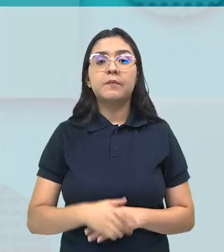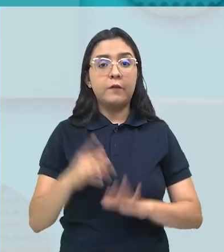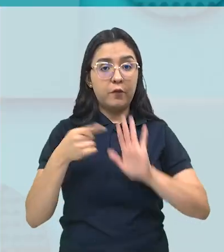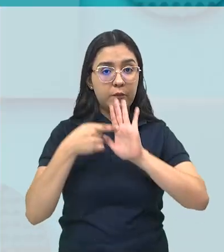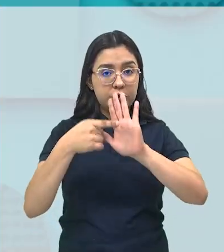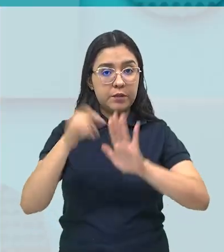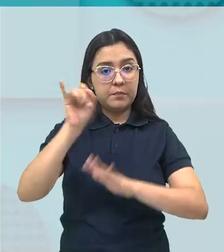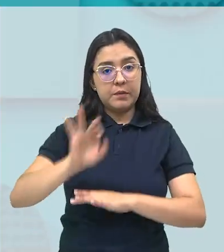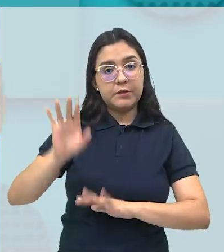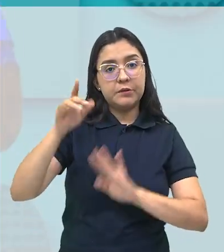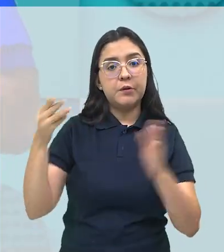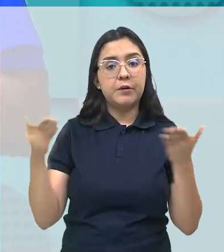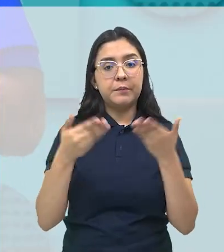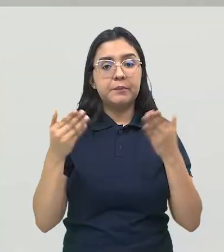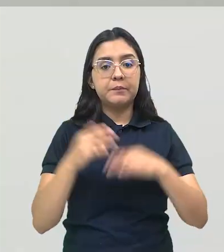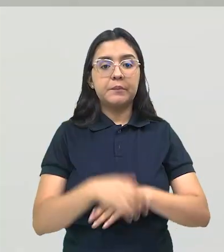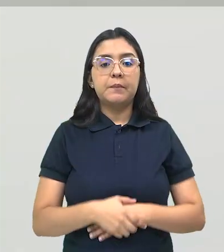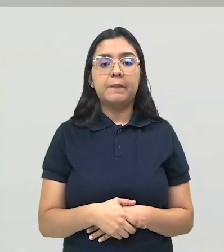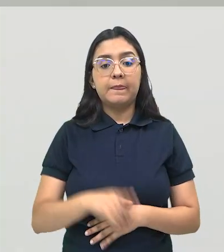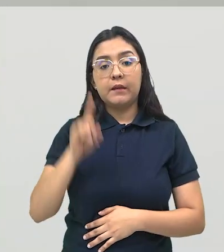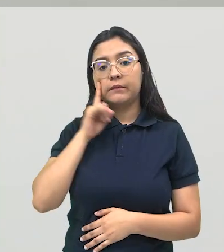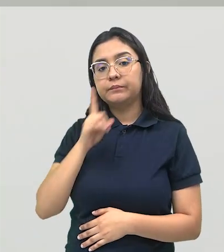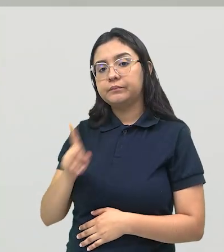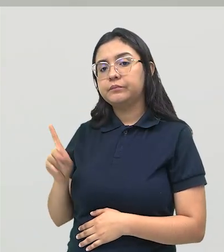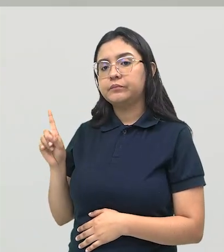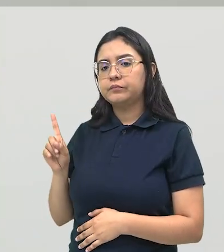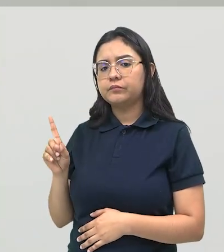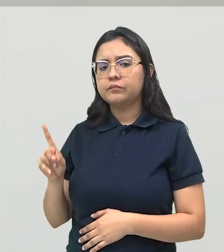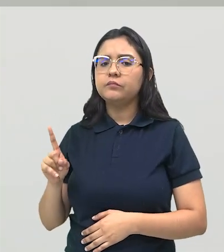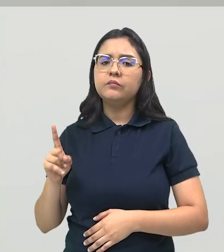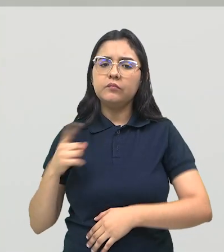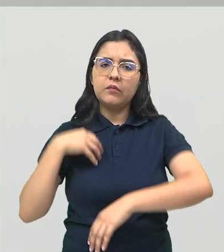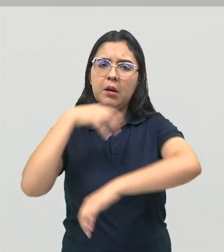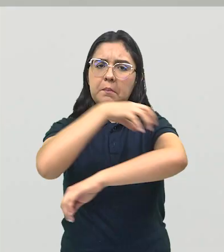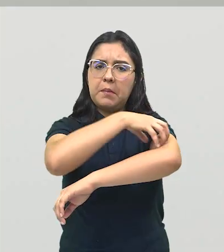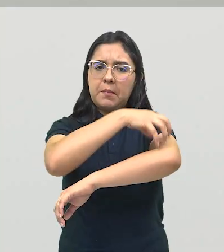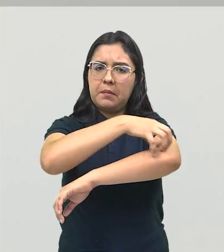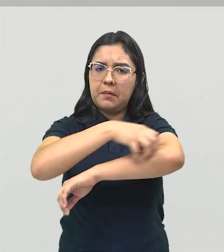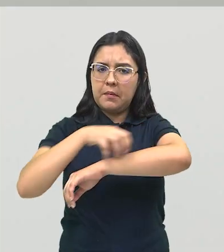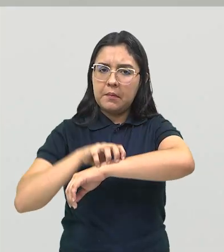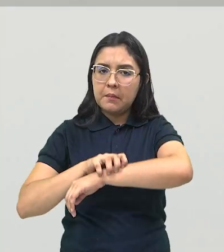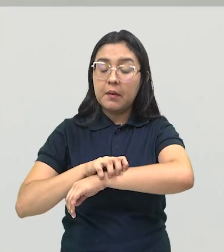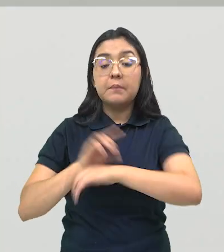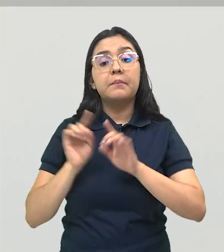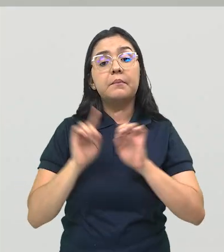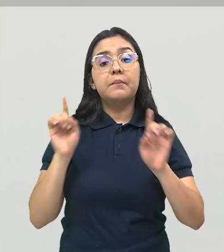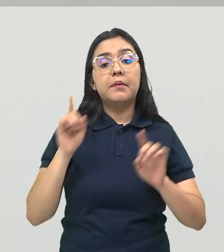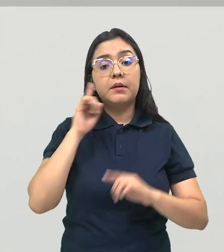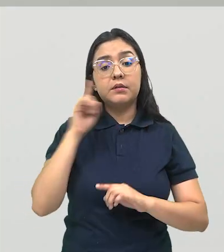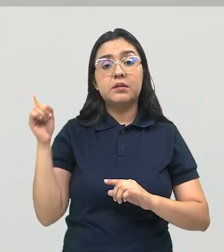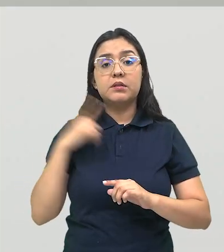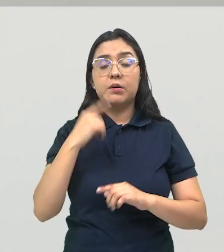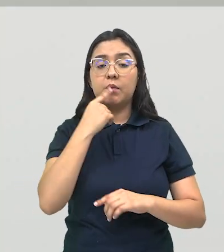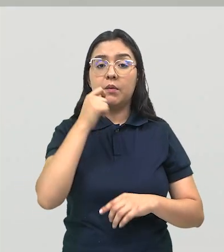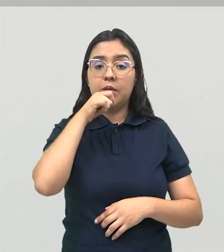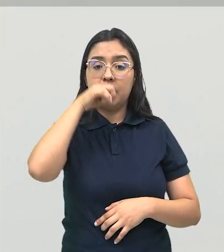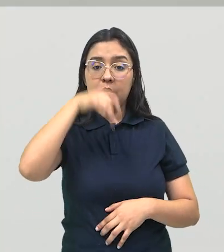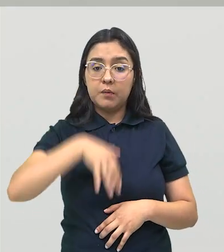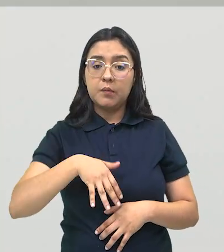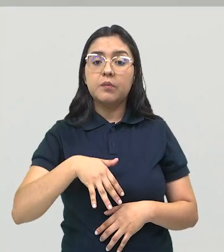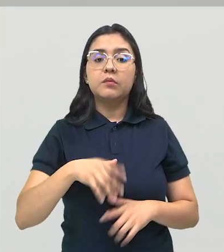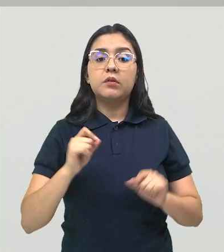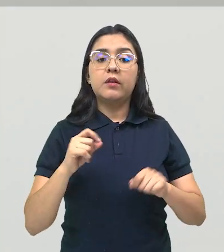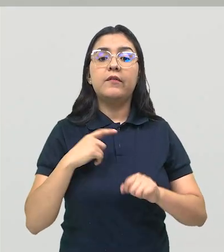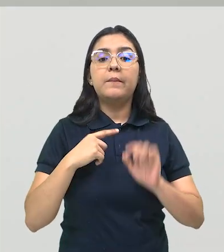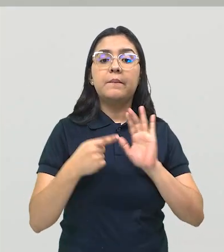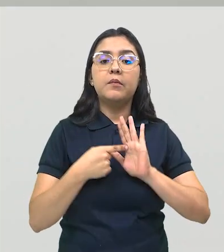figuras que eu vou mostrar para vocês aqui, olha só. Essa roxidão aqui. Só que no caso da hemorragia interna, ela vai